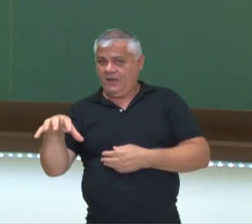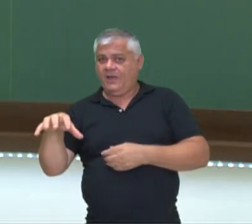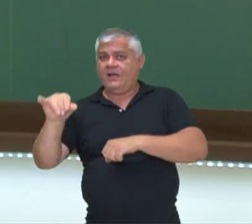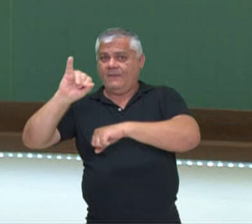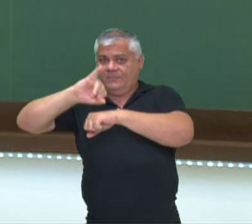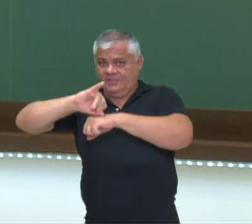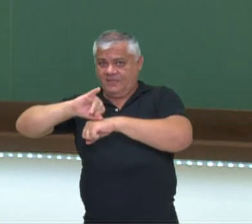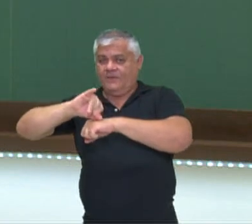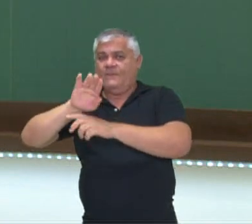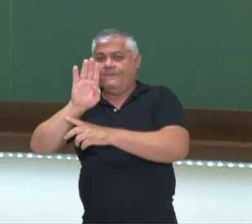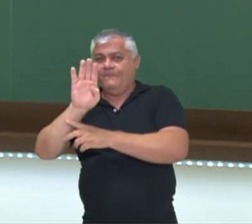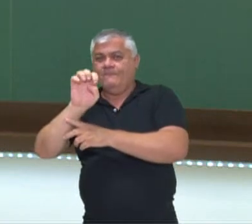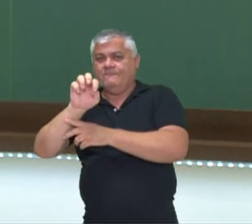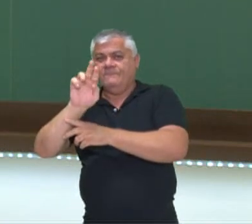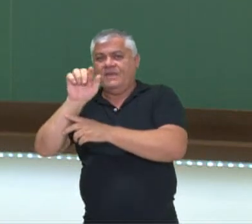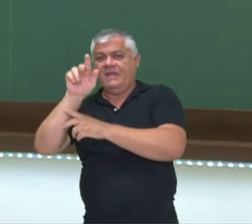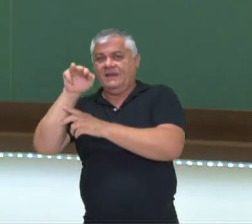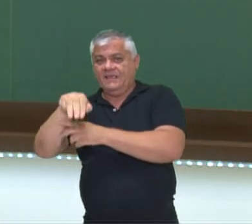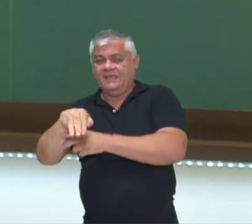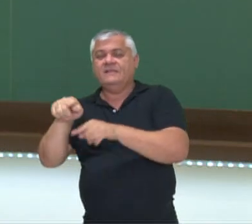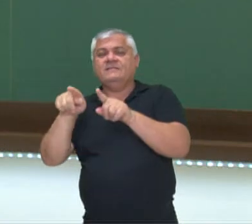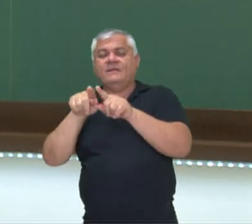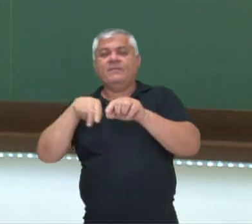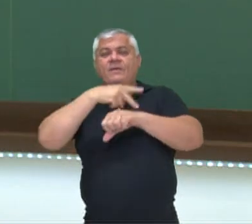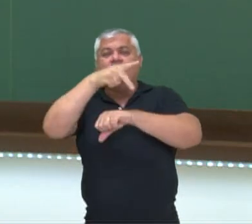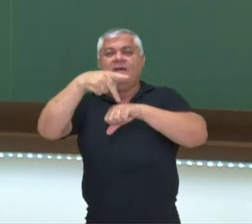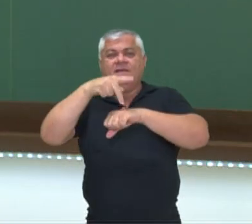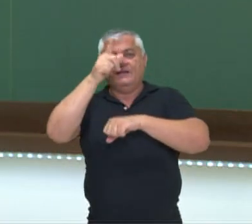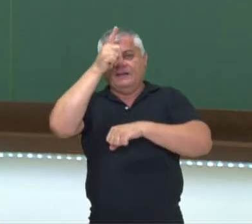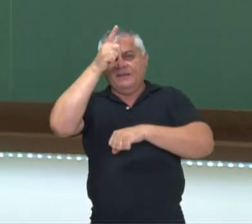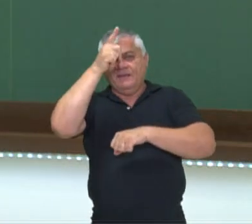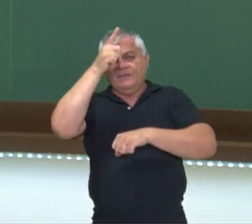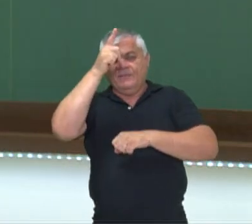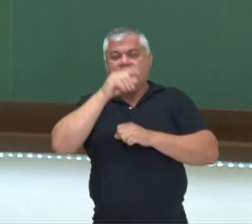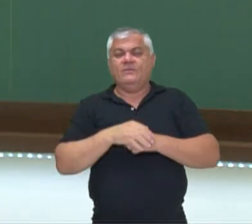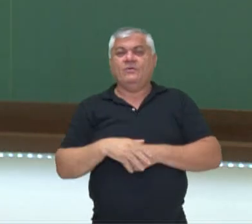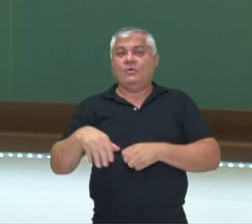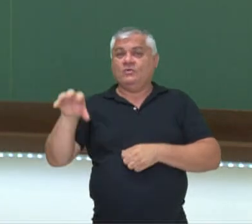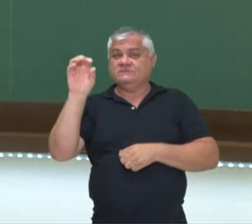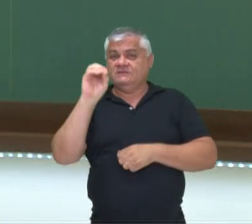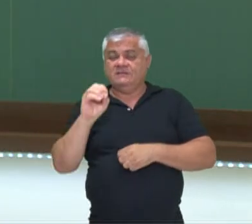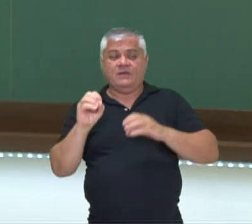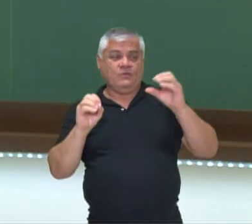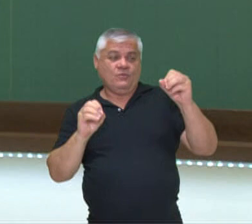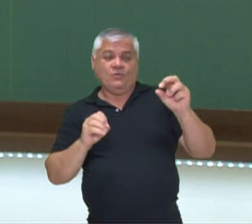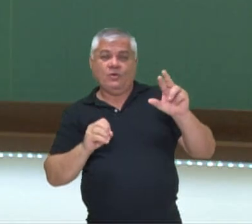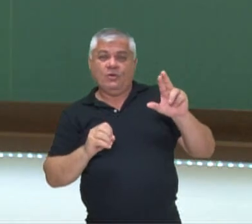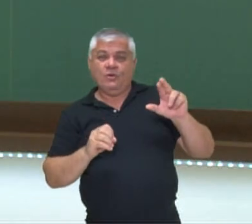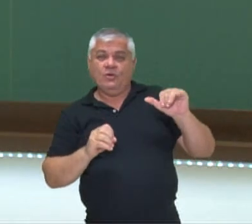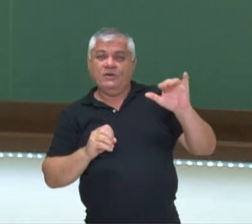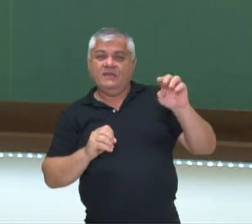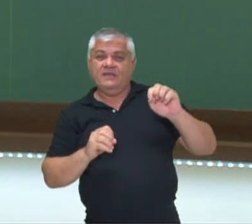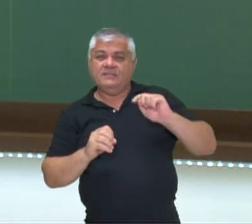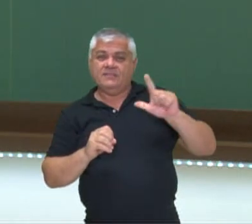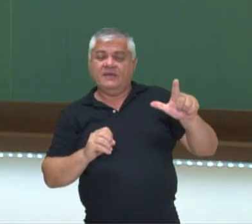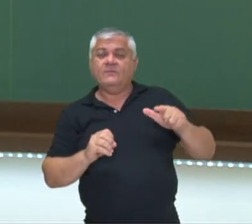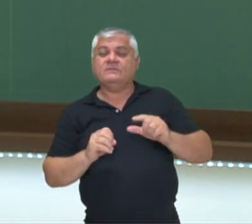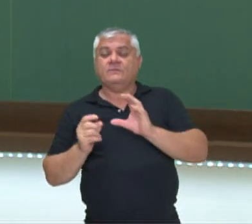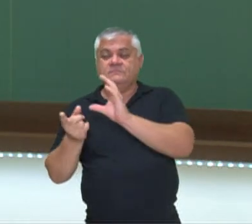capital Berlim e dividiu-se o país em Alemanha Ocidental e Oriental. Ou seja, o capitalismo